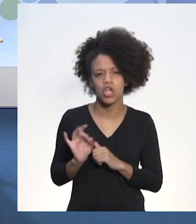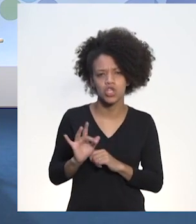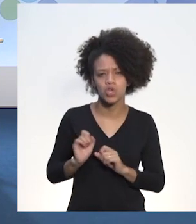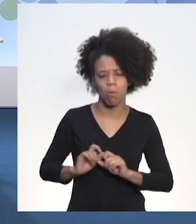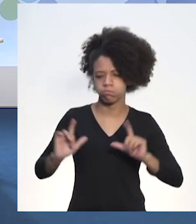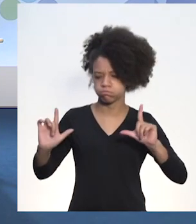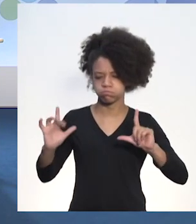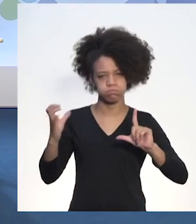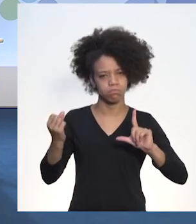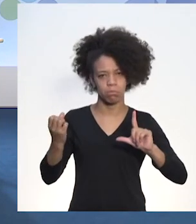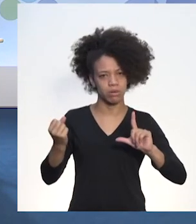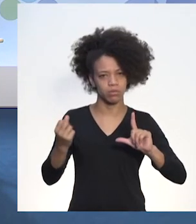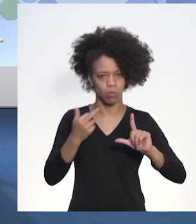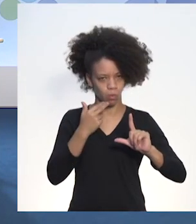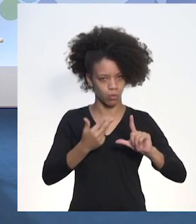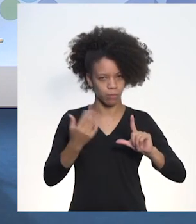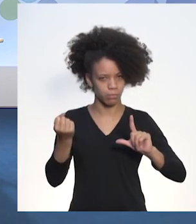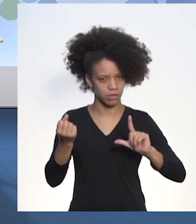telinha em branco.